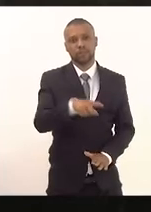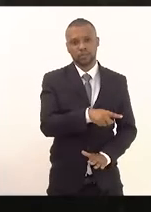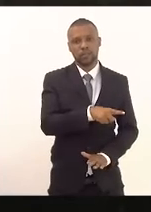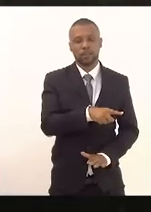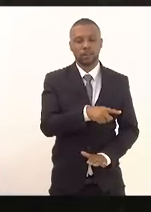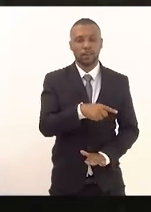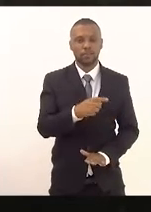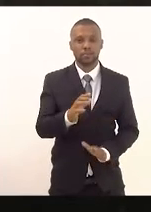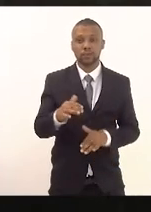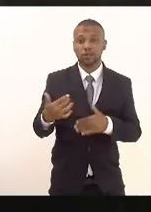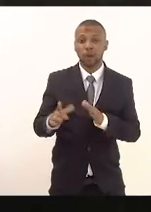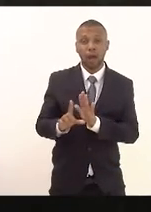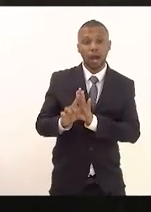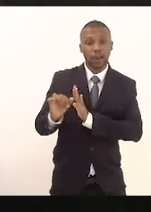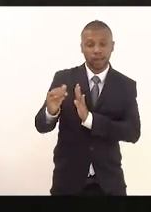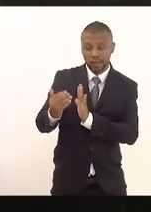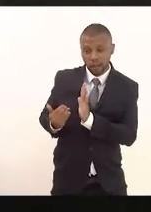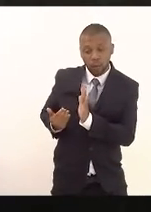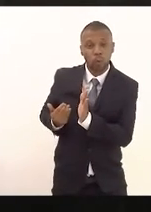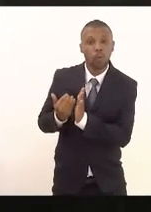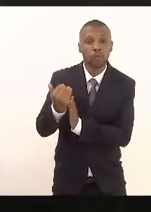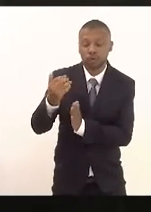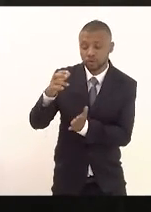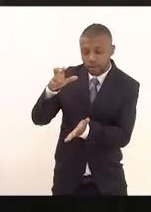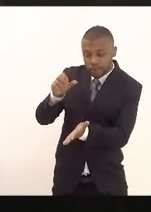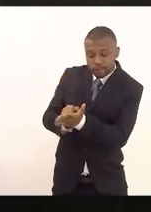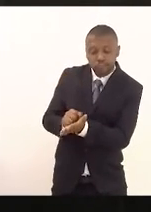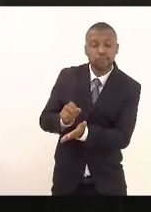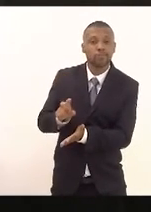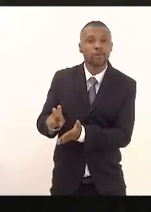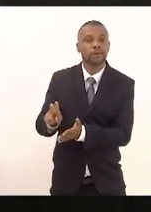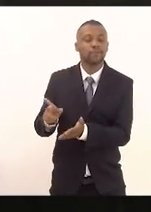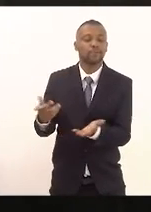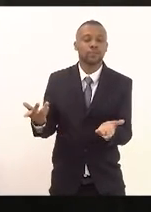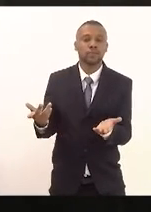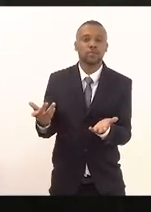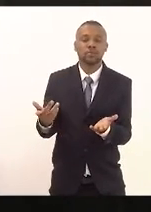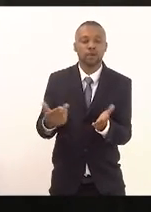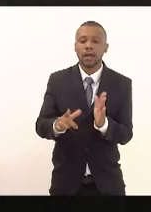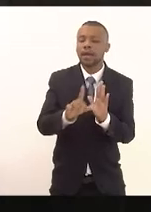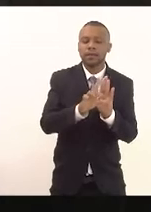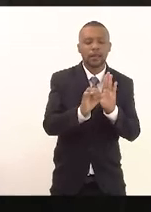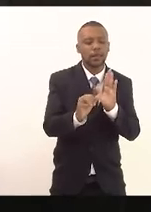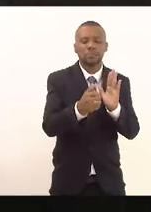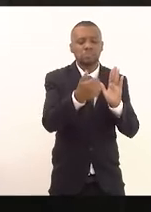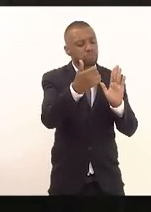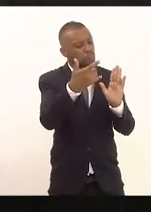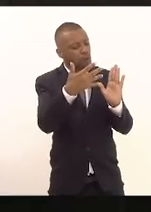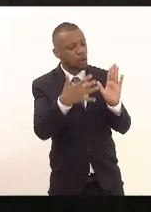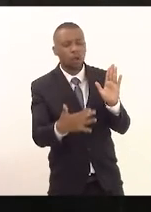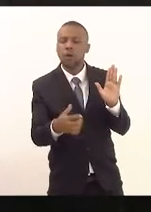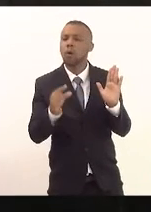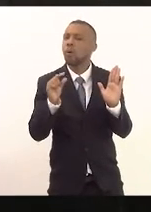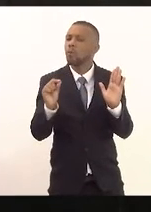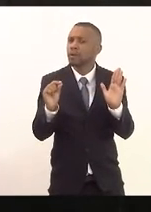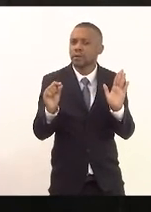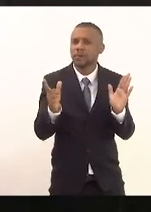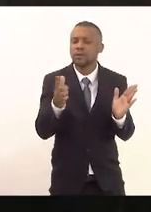e a Lei entrou em vigor e o que que diz essa lei E aí